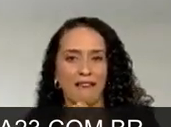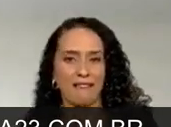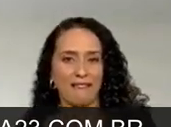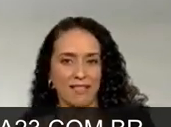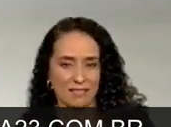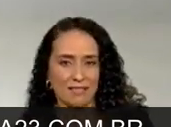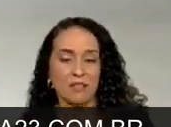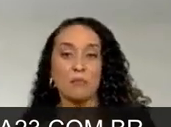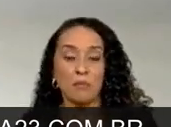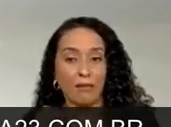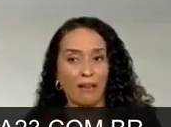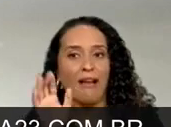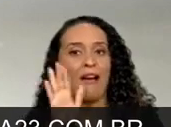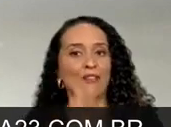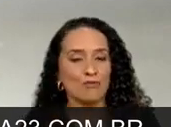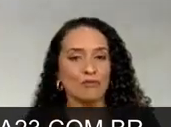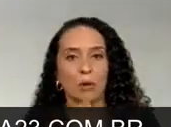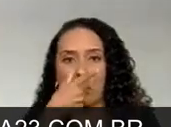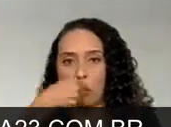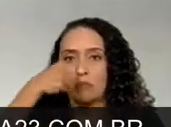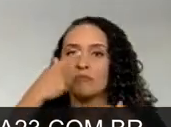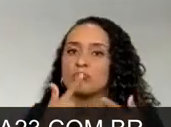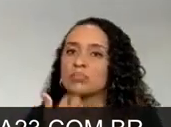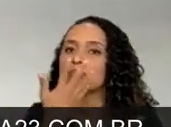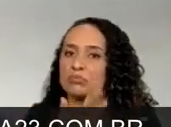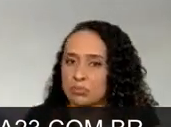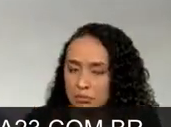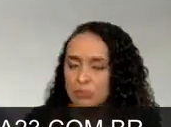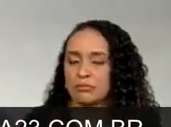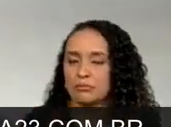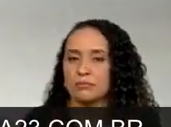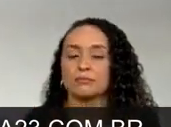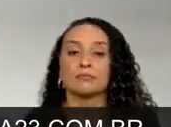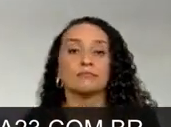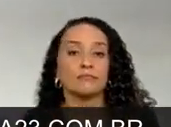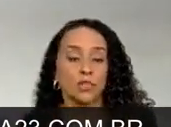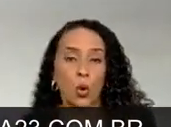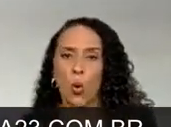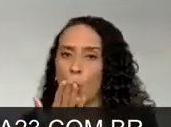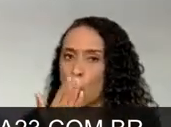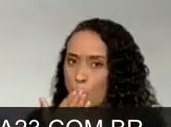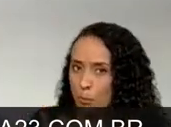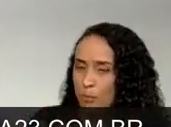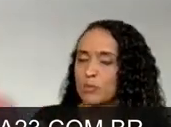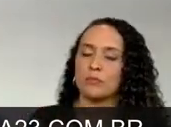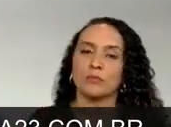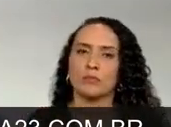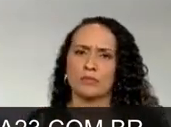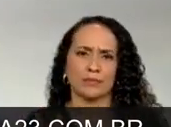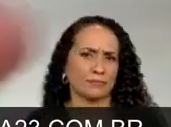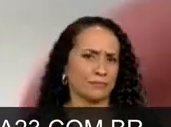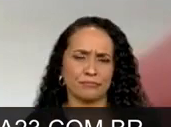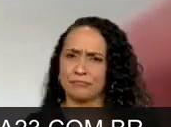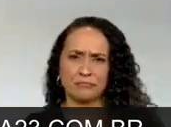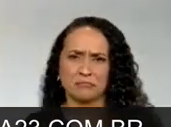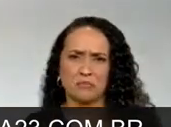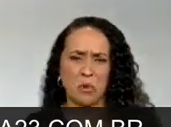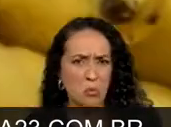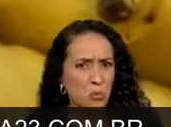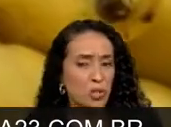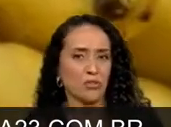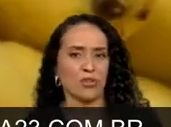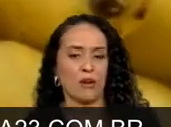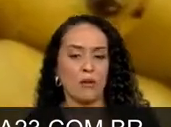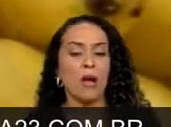porque isso favorece sangramentos, né, portanto, alimentos, né, não. Por causa disso,